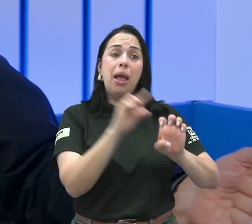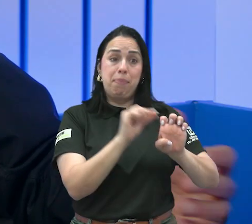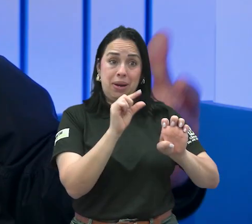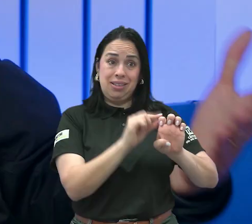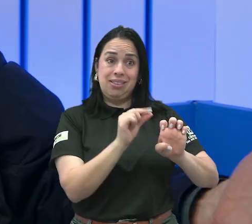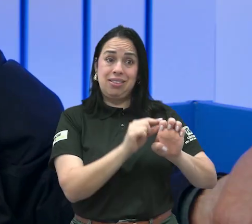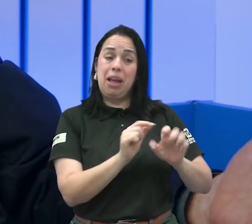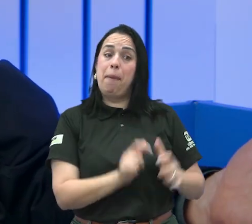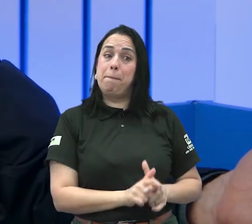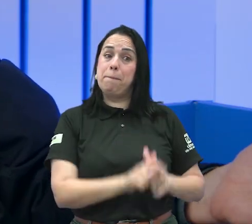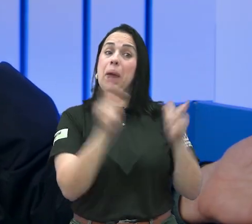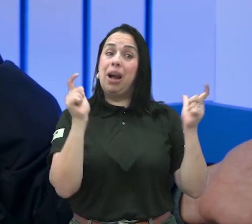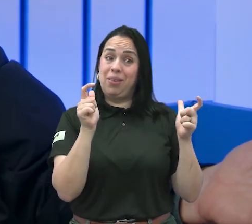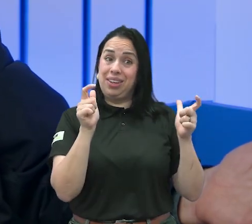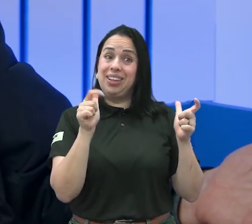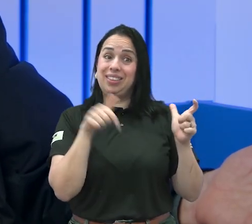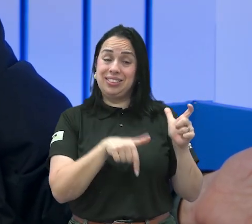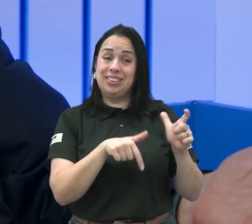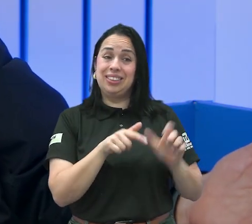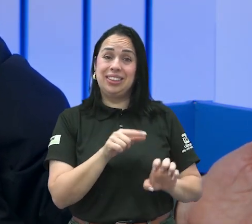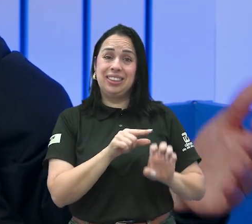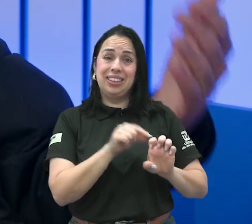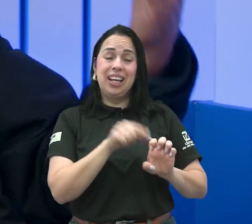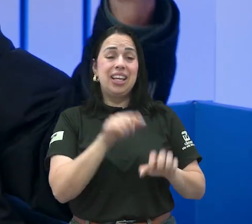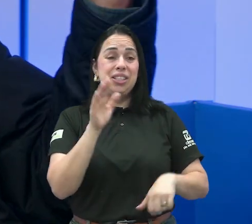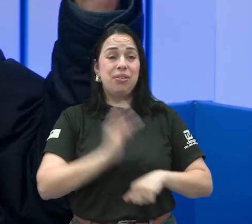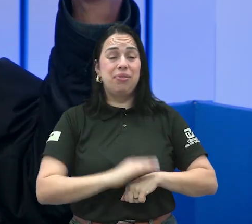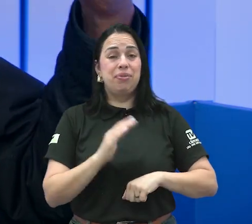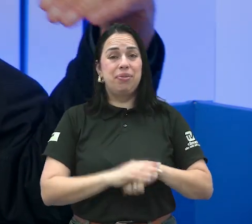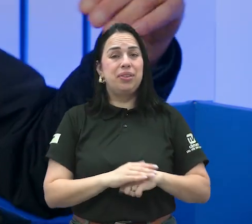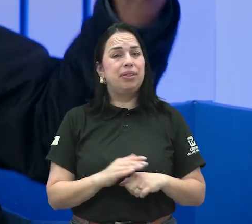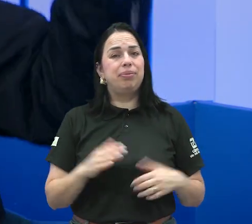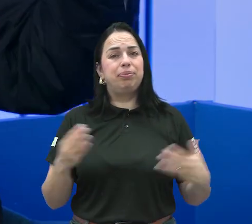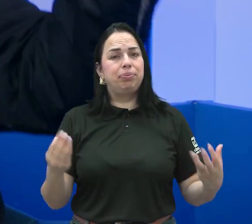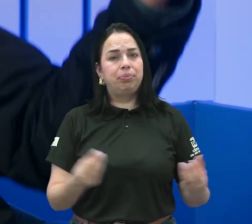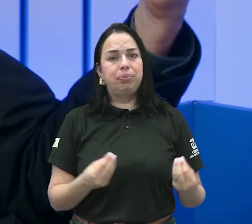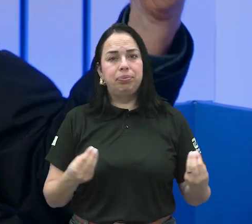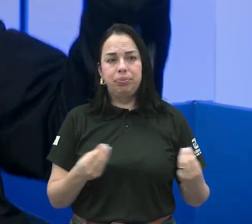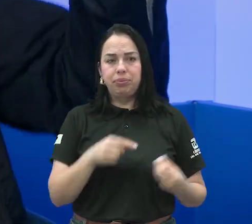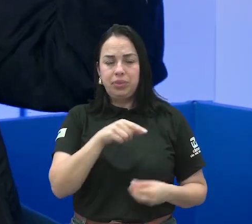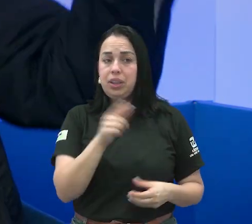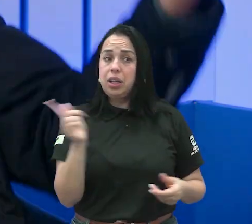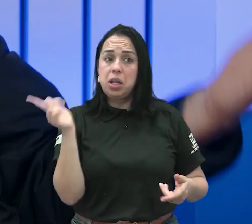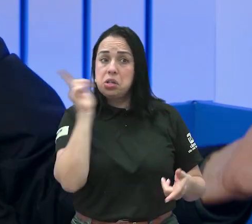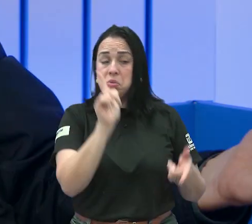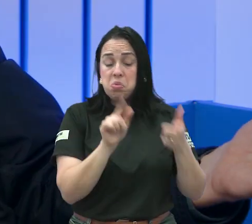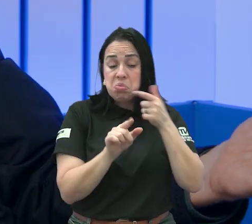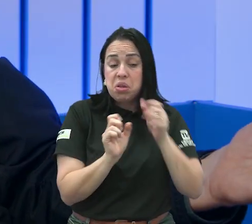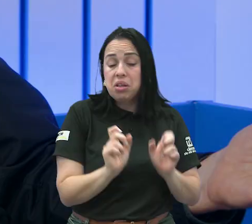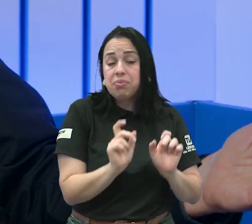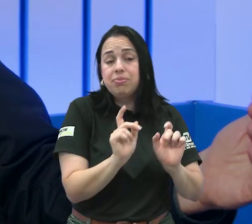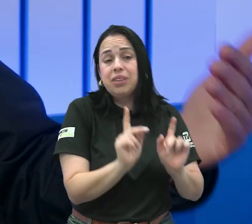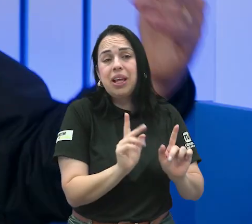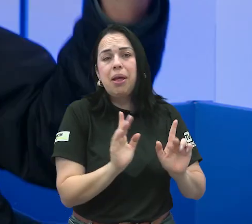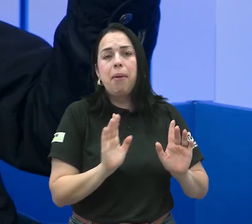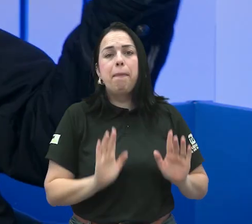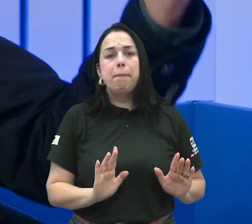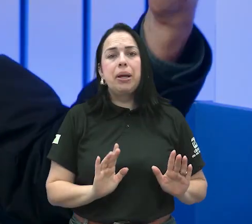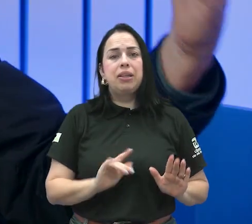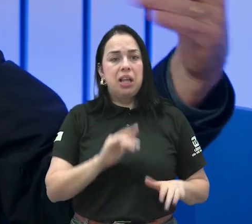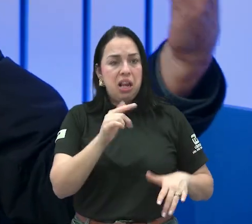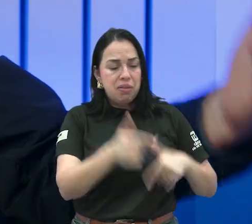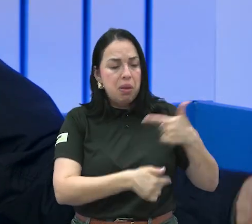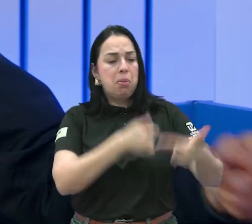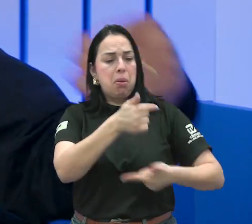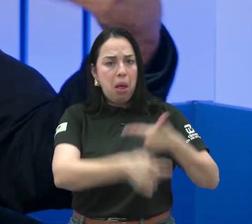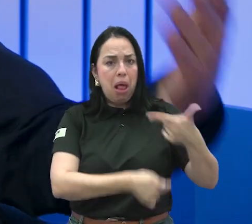empresários, que são a maioria do setor privado em São José, que eles estão fazendo, talvez, o que dê para eles fazerem, né? Mas, por